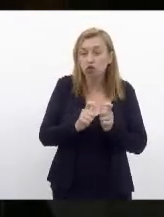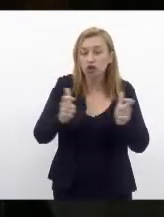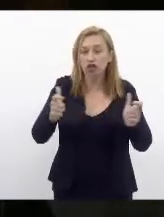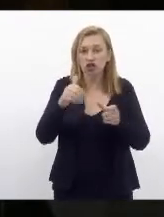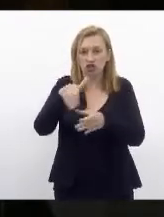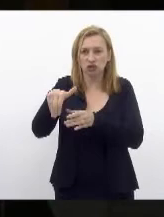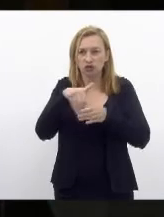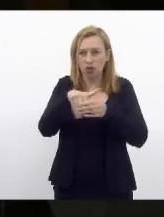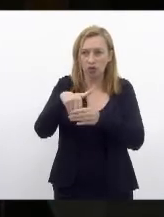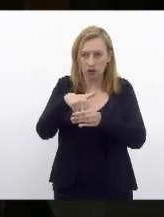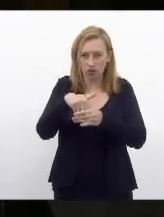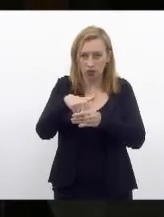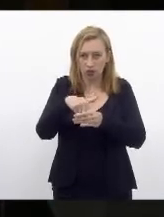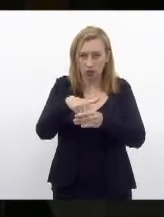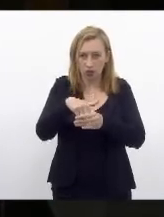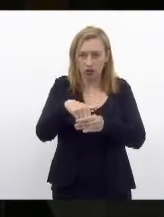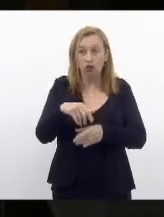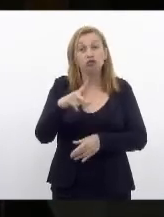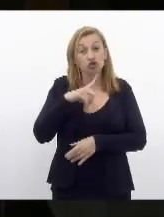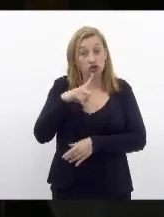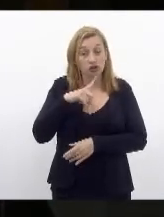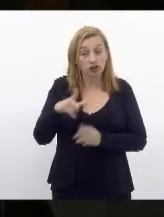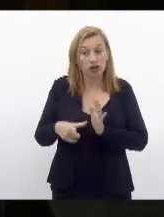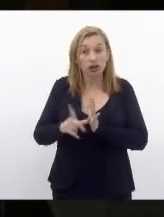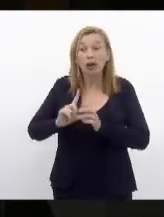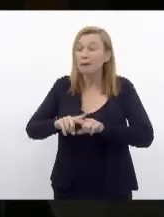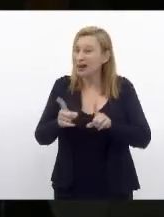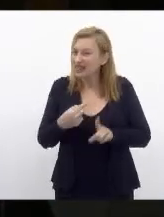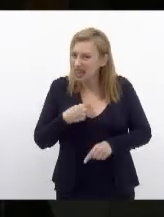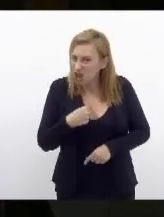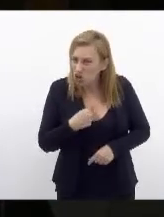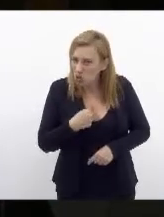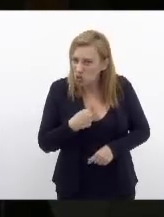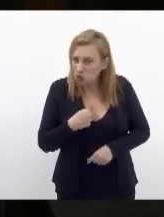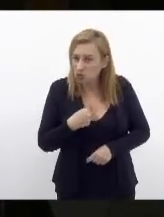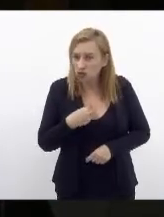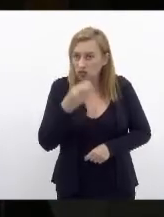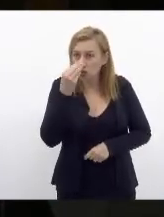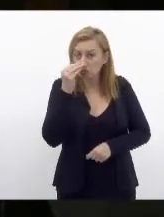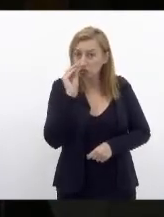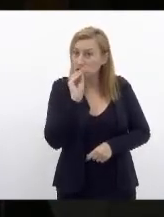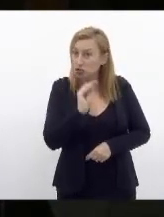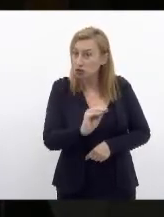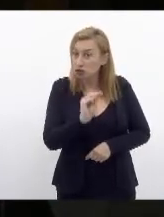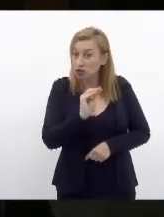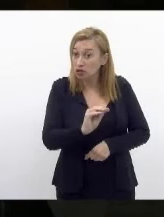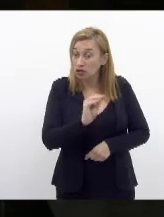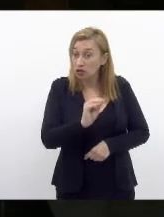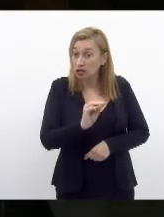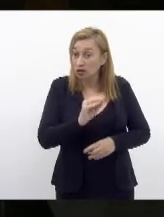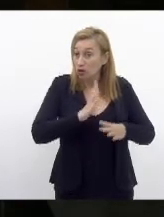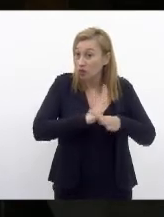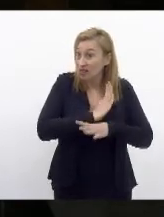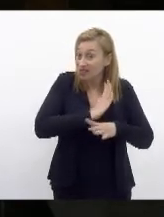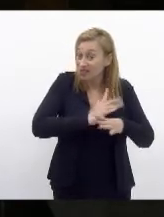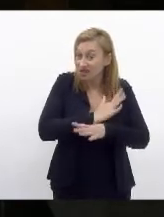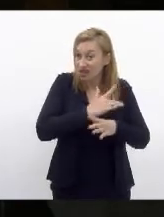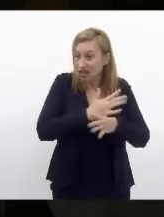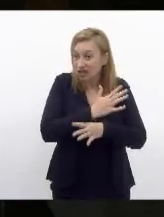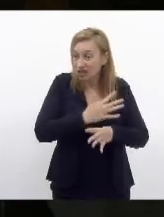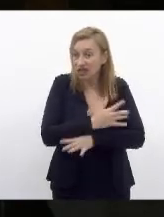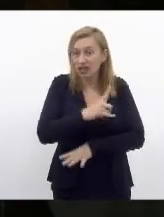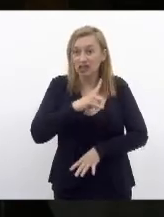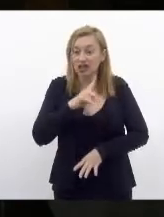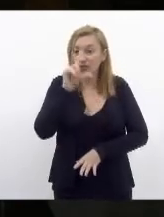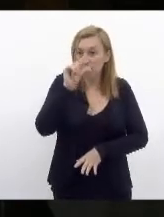votos diante do que eu tive. Mas eu não vou discriminar uma cidade que teve menos voto